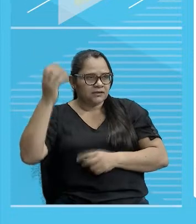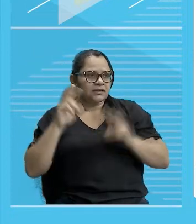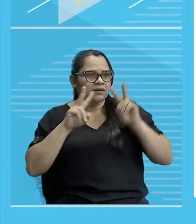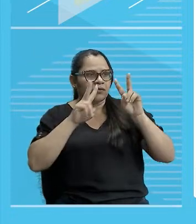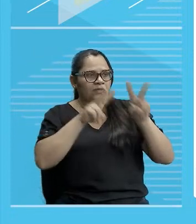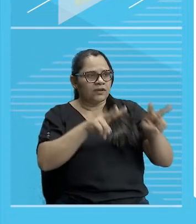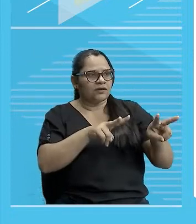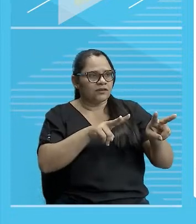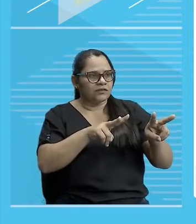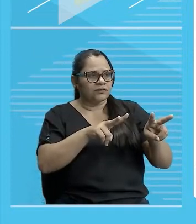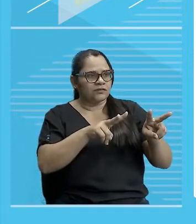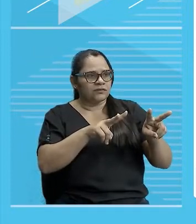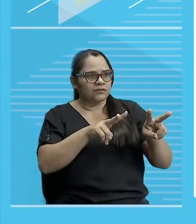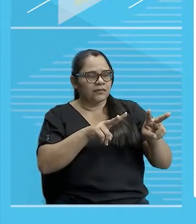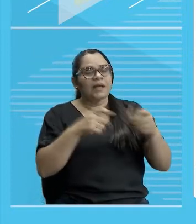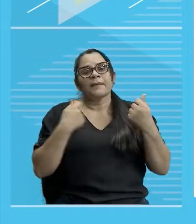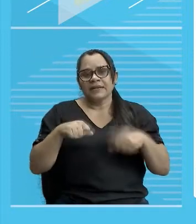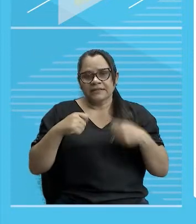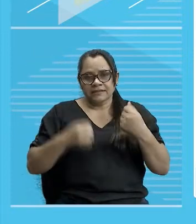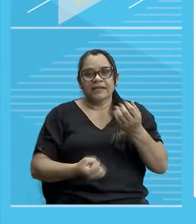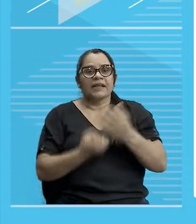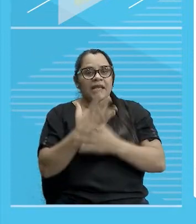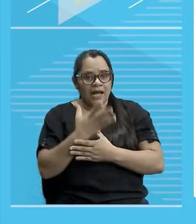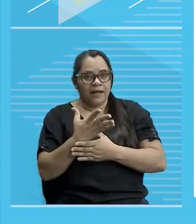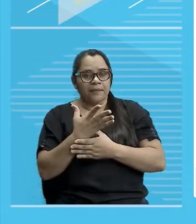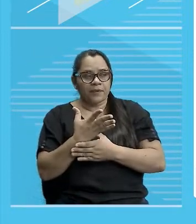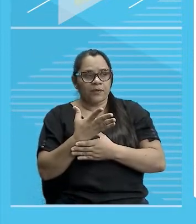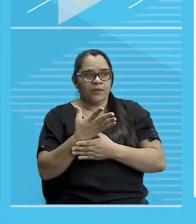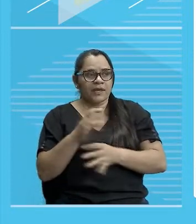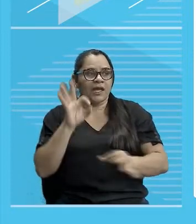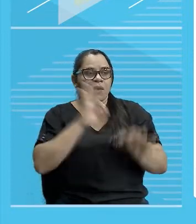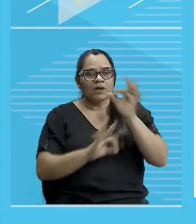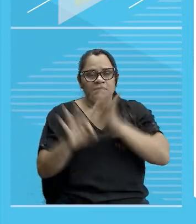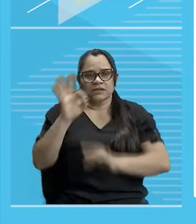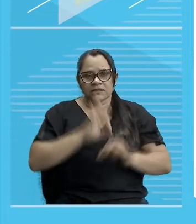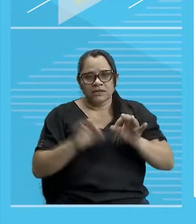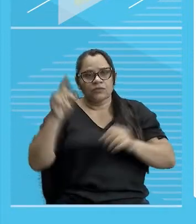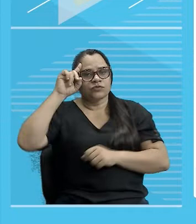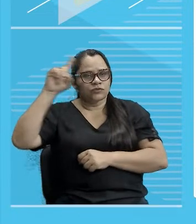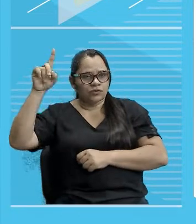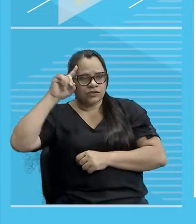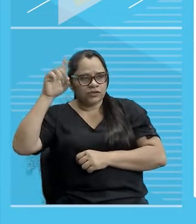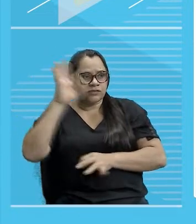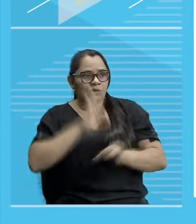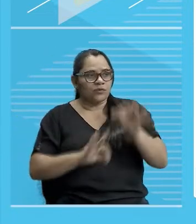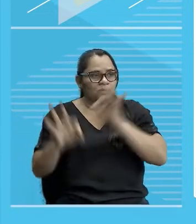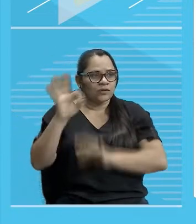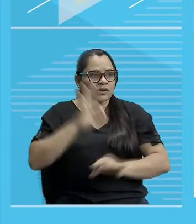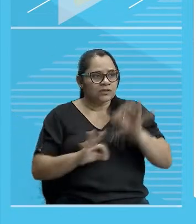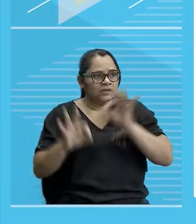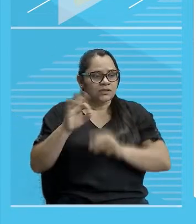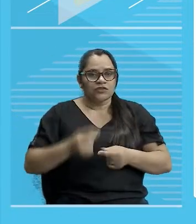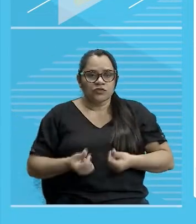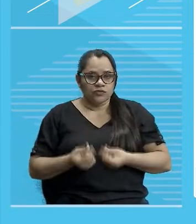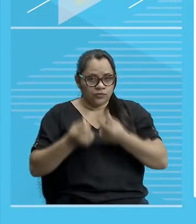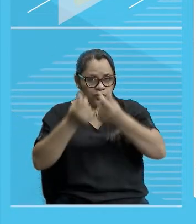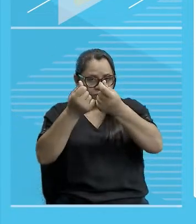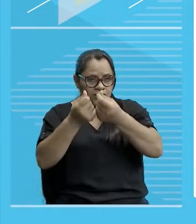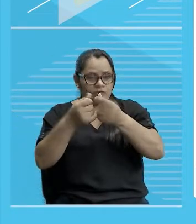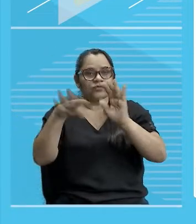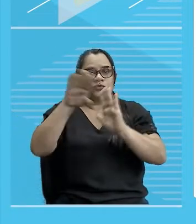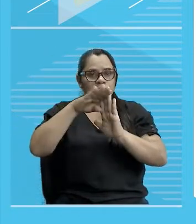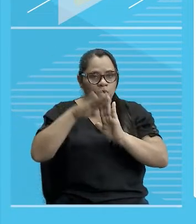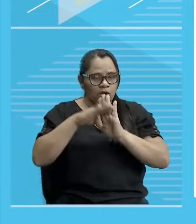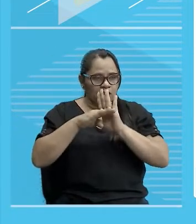tenho que elaborar os procedimentos e rotinas os programas os orçamentos regulamentos O que são os